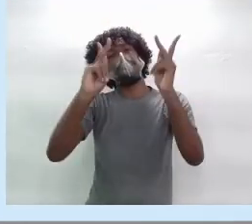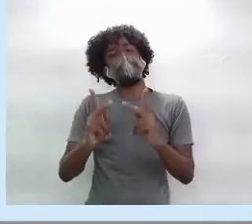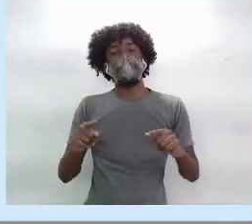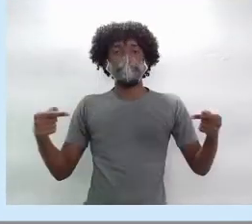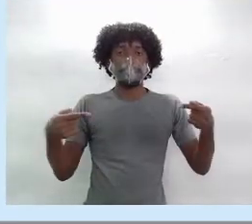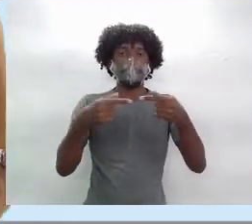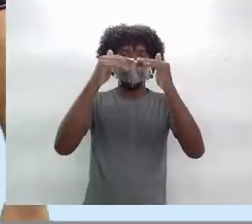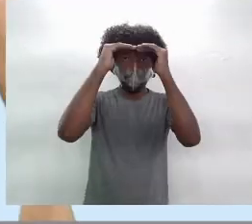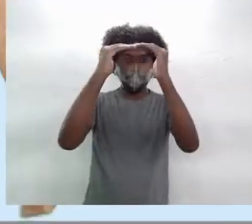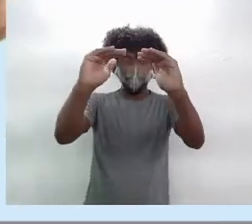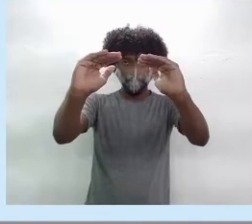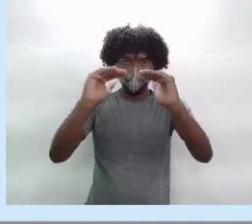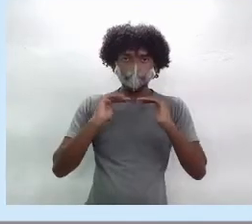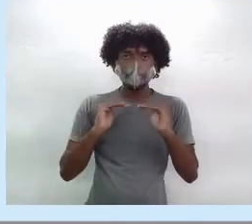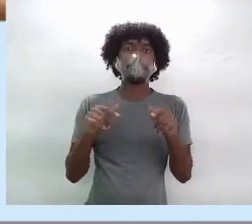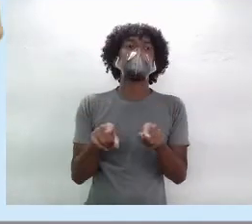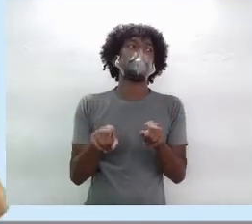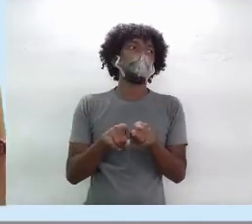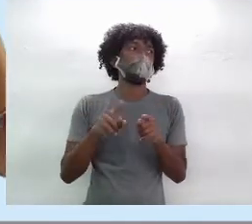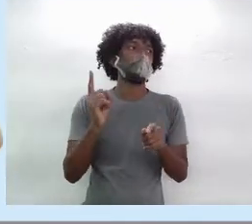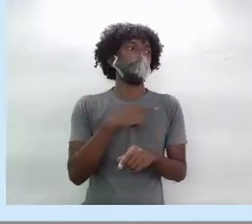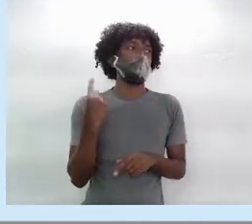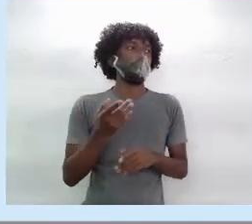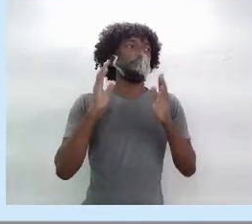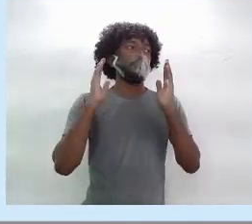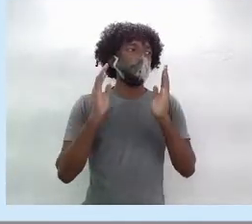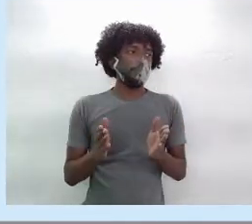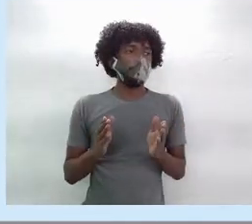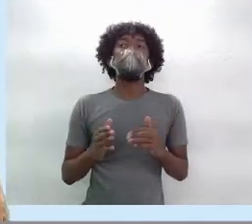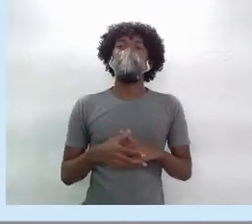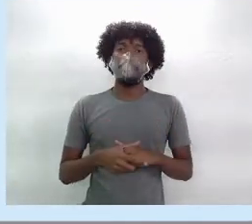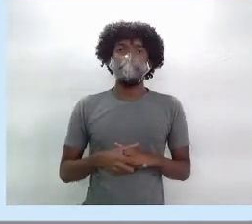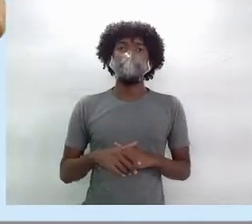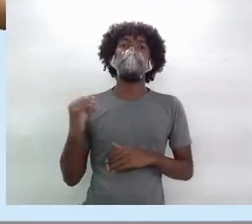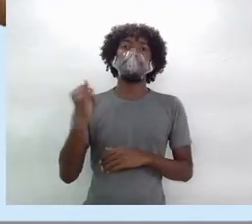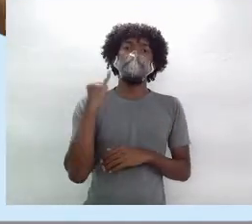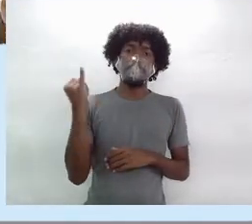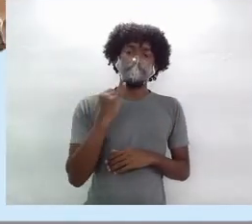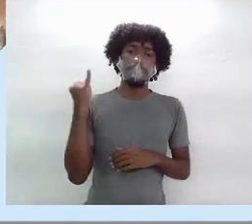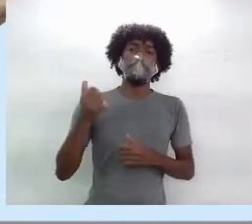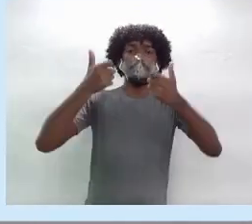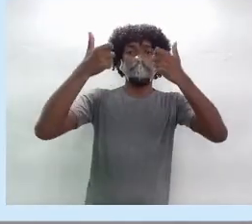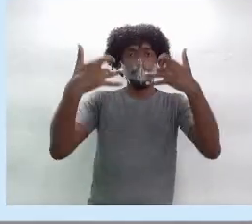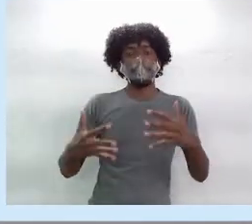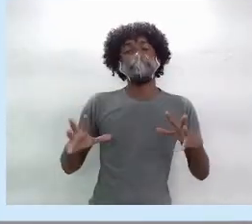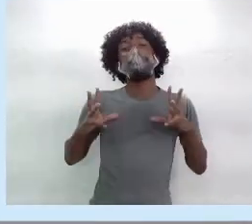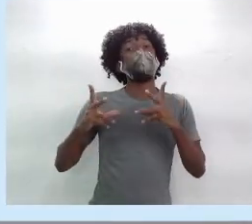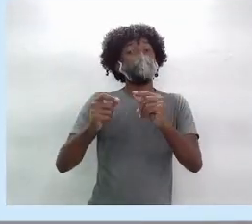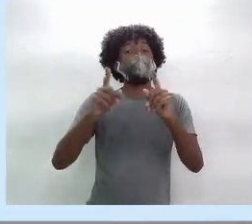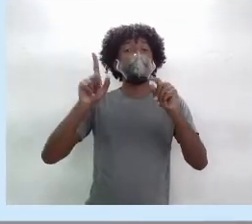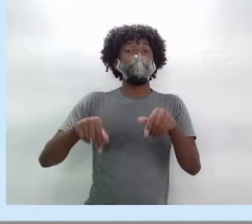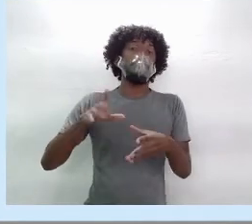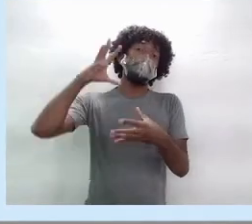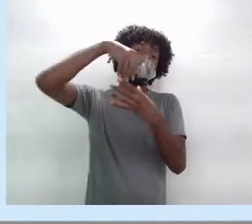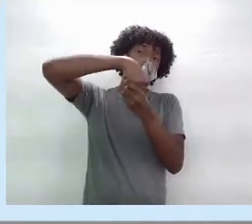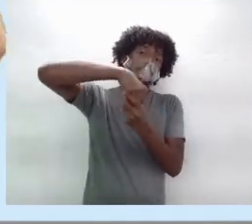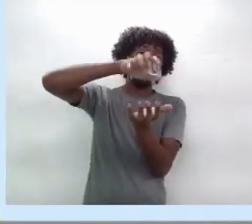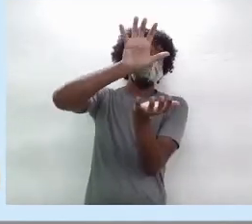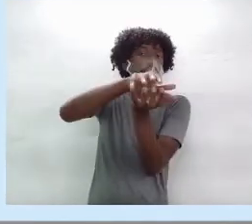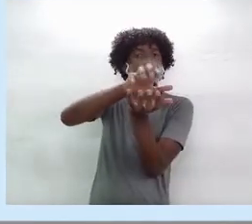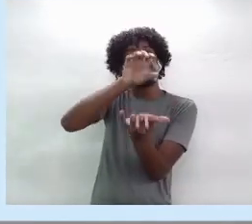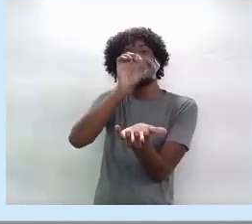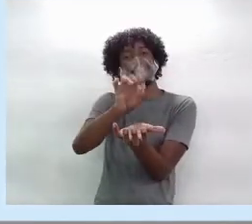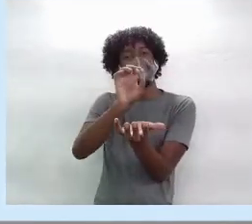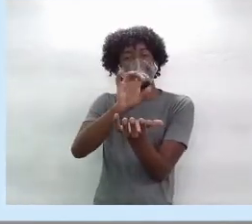o outro, certo? Então, é importante salientar que todas as nossas aulas estão no